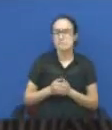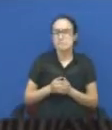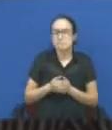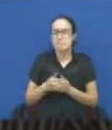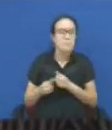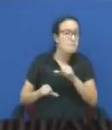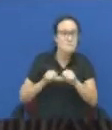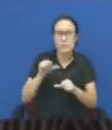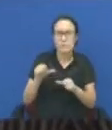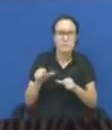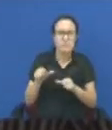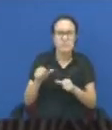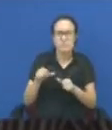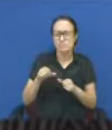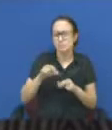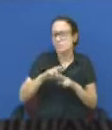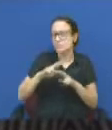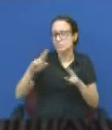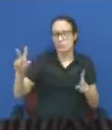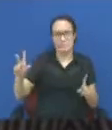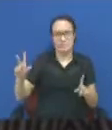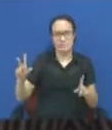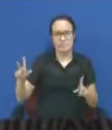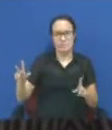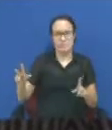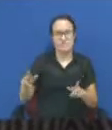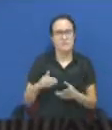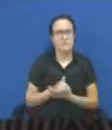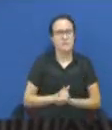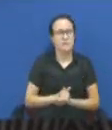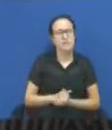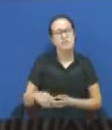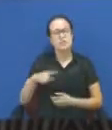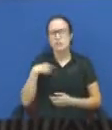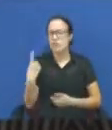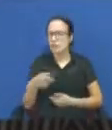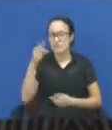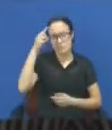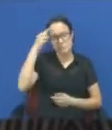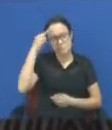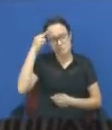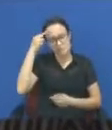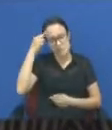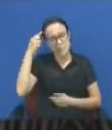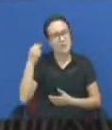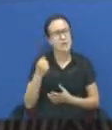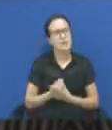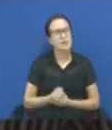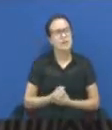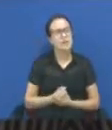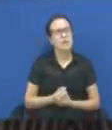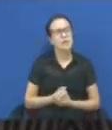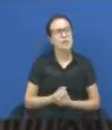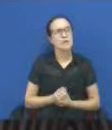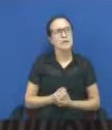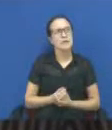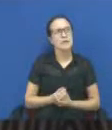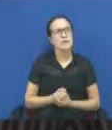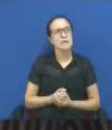que isso aí vai de a gente pensar um pouco mais, nos colocando